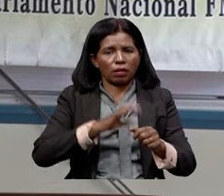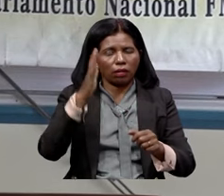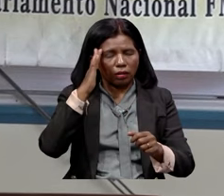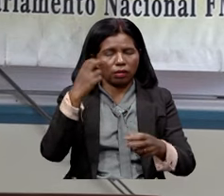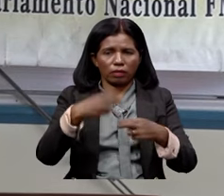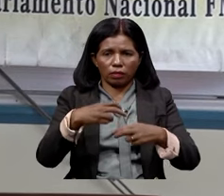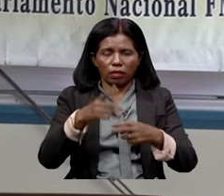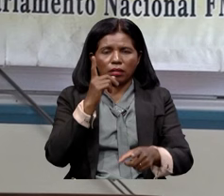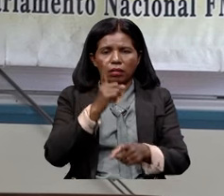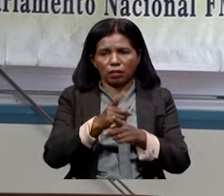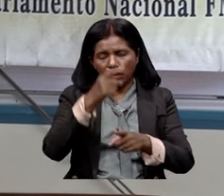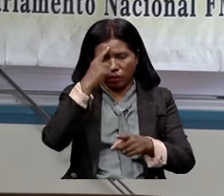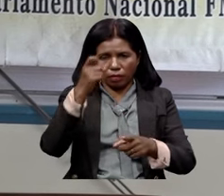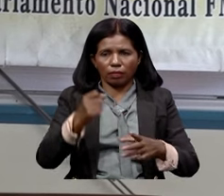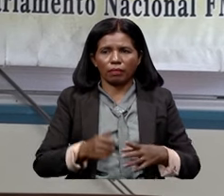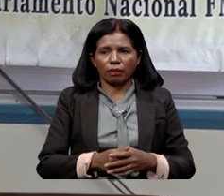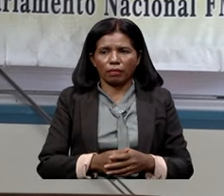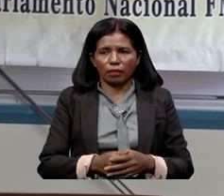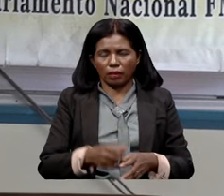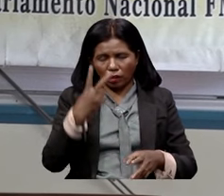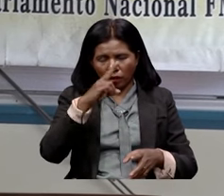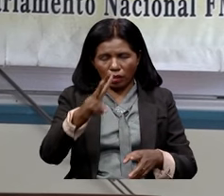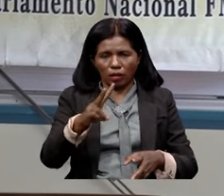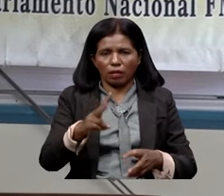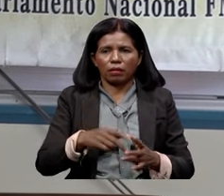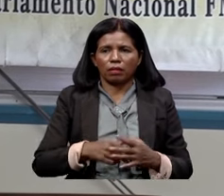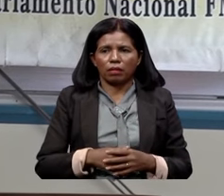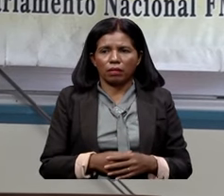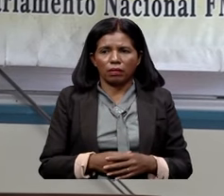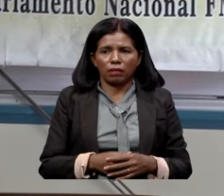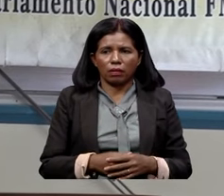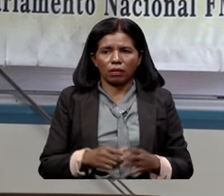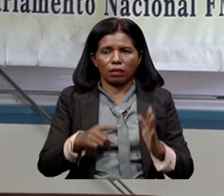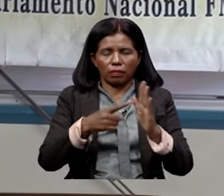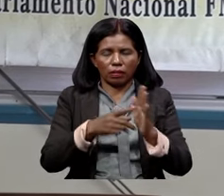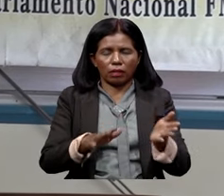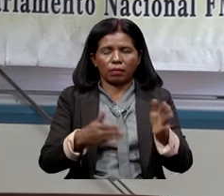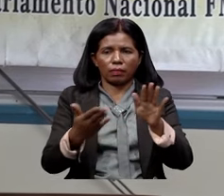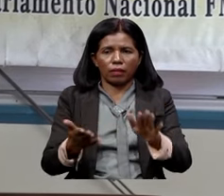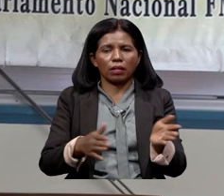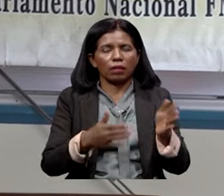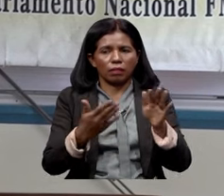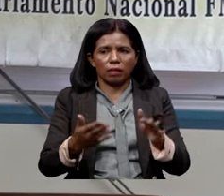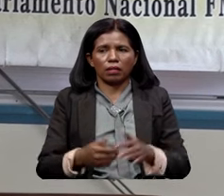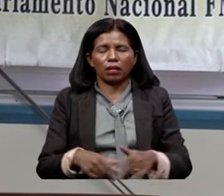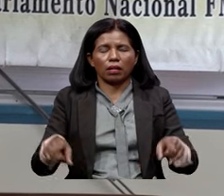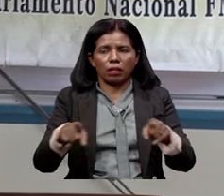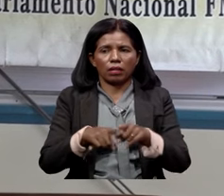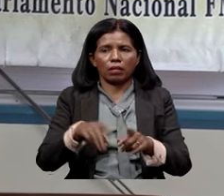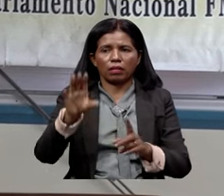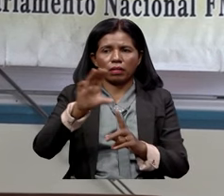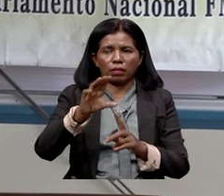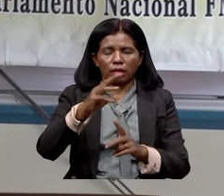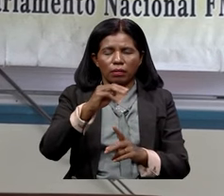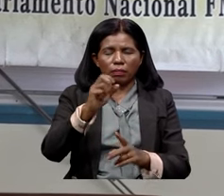rasca também. Realmente, a tarefa ainda dá, começa a matar e dirá, e a nessa nós, comandante, o